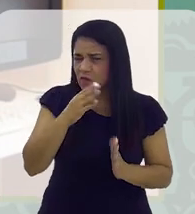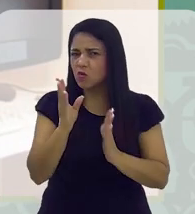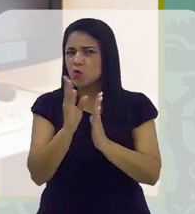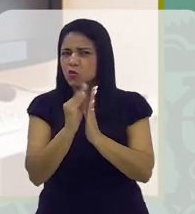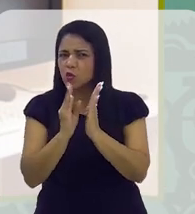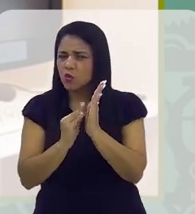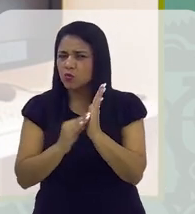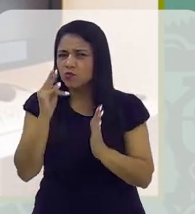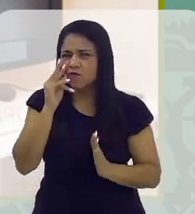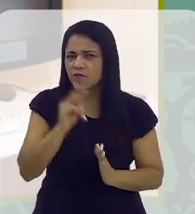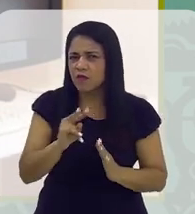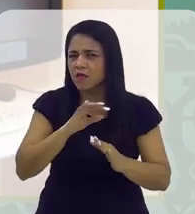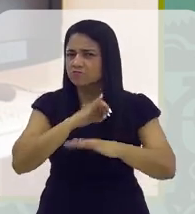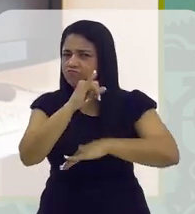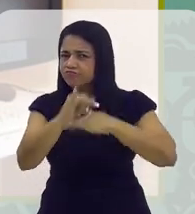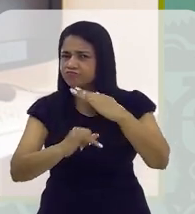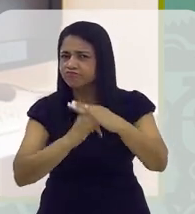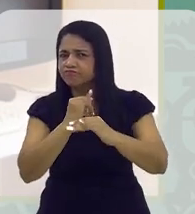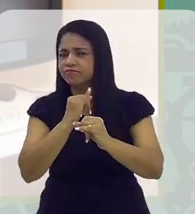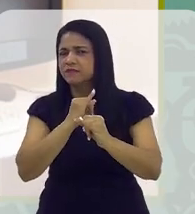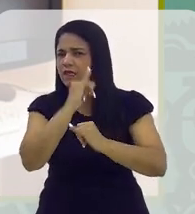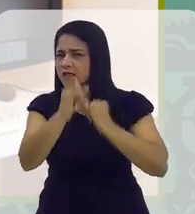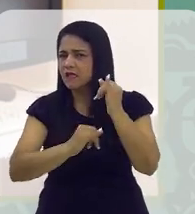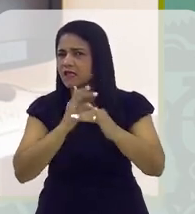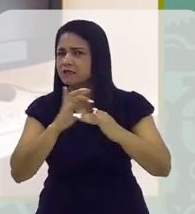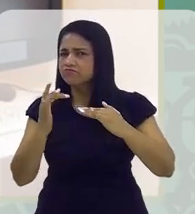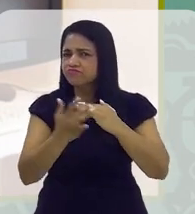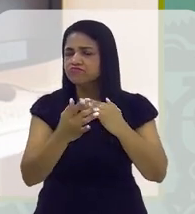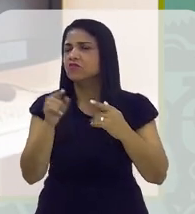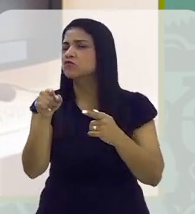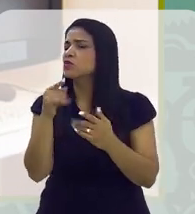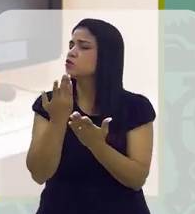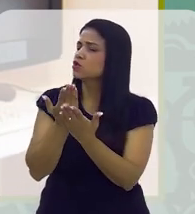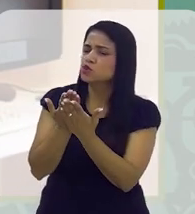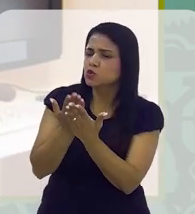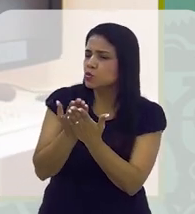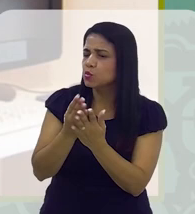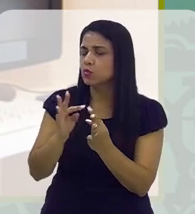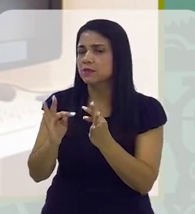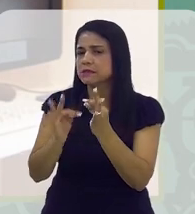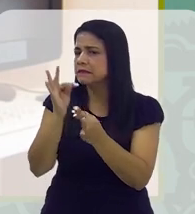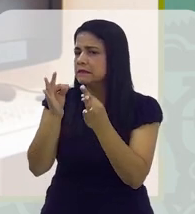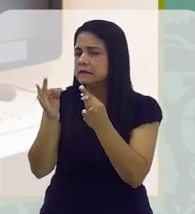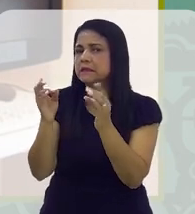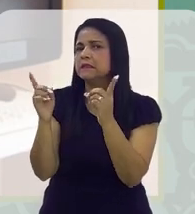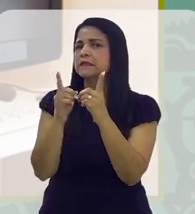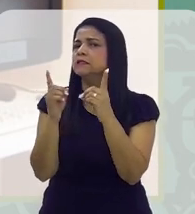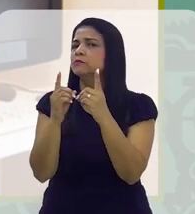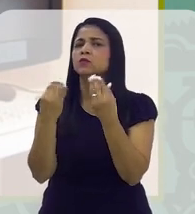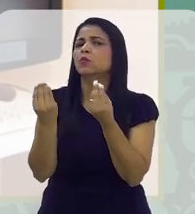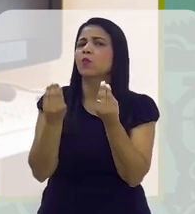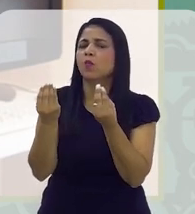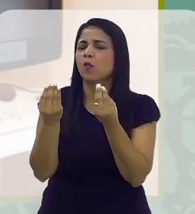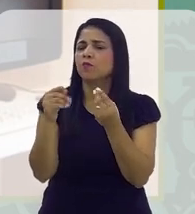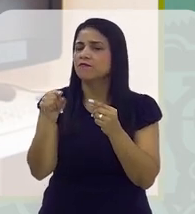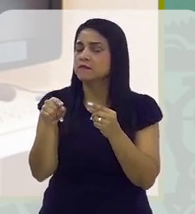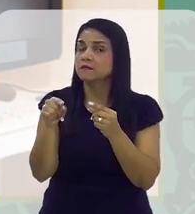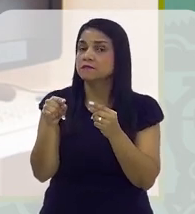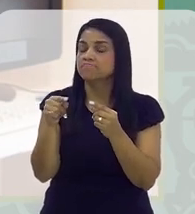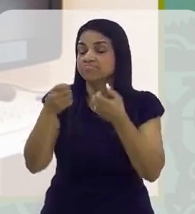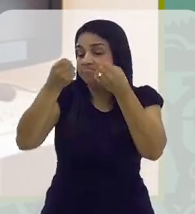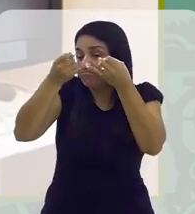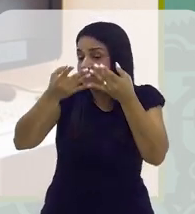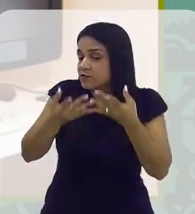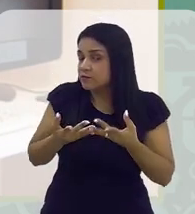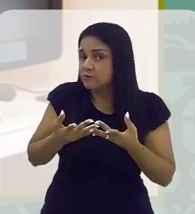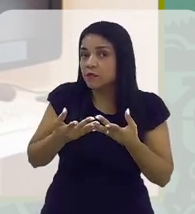acessar esse conteúdo, de acordo aí com seus estudos, né, com seus atendimentos. Qual o panorama aí que você